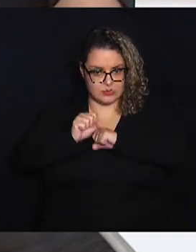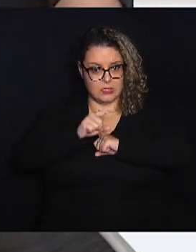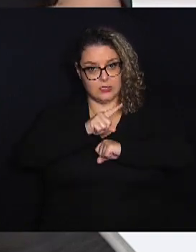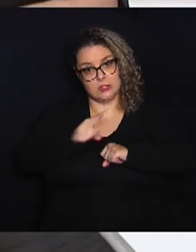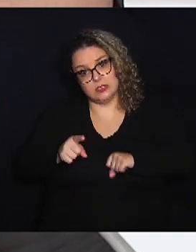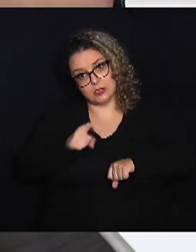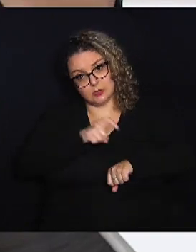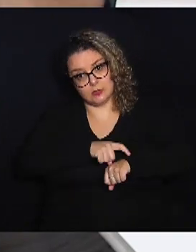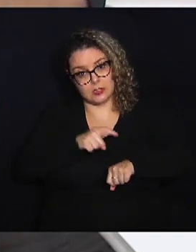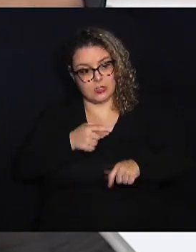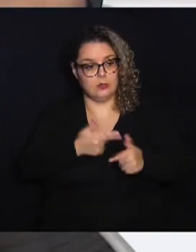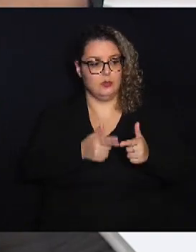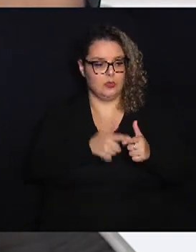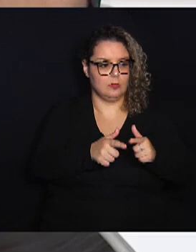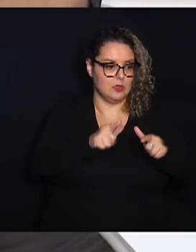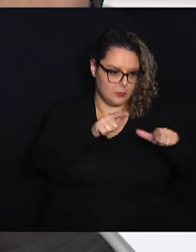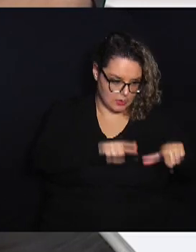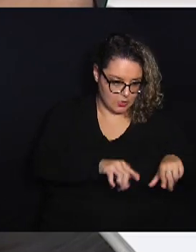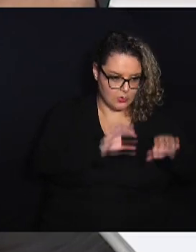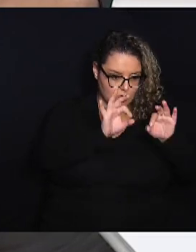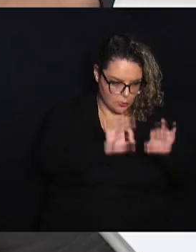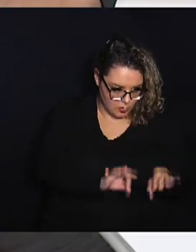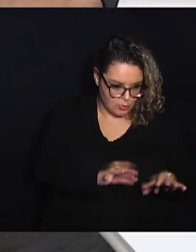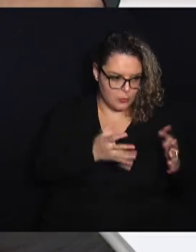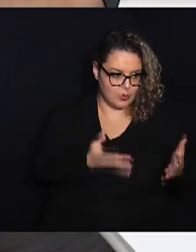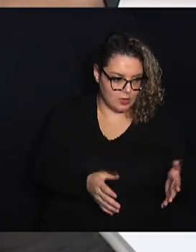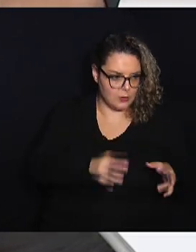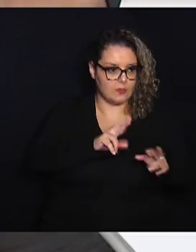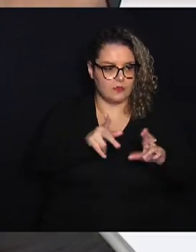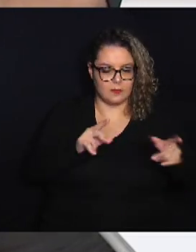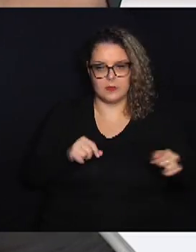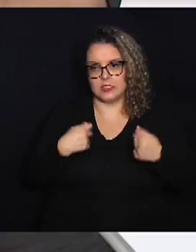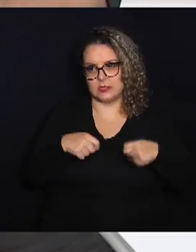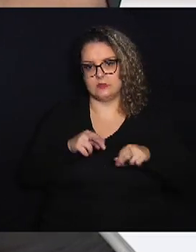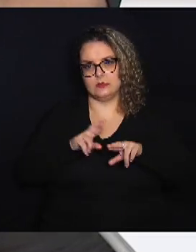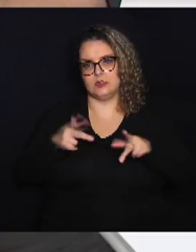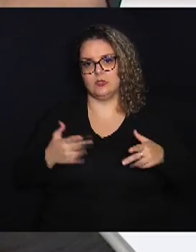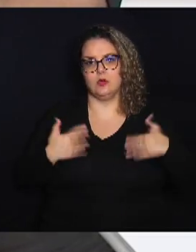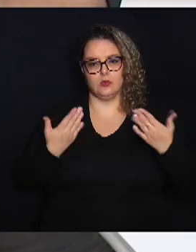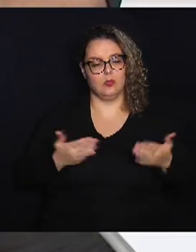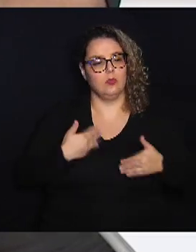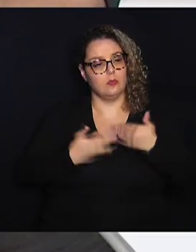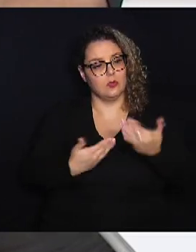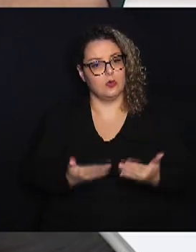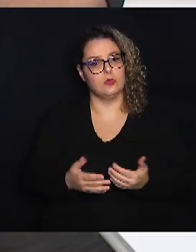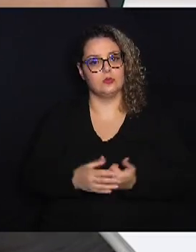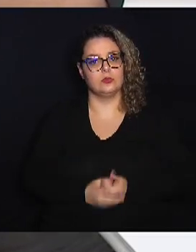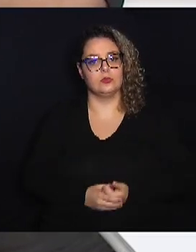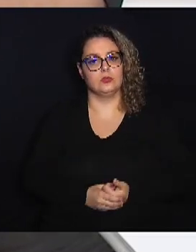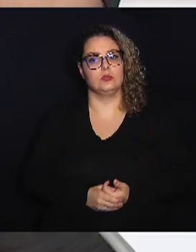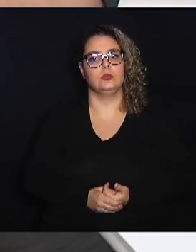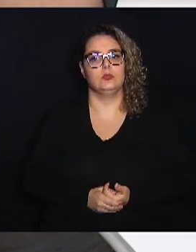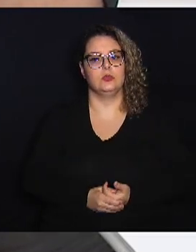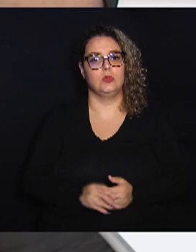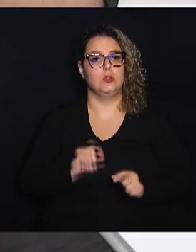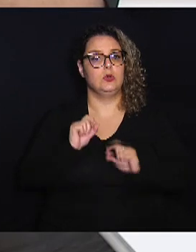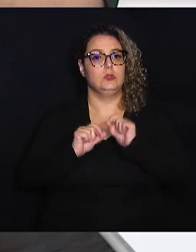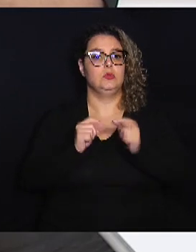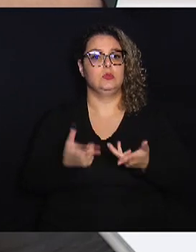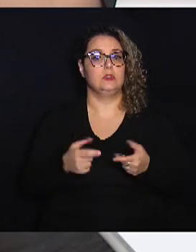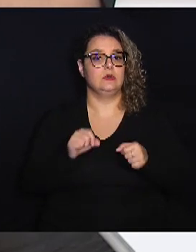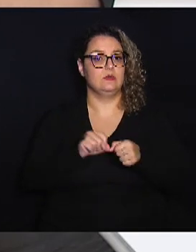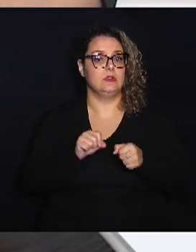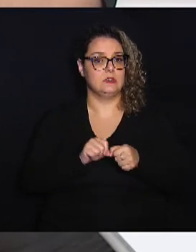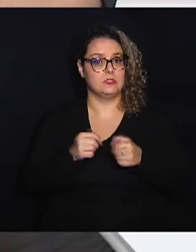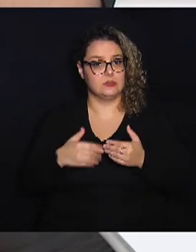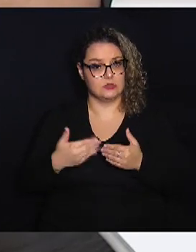situação pontual que você falou que tem que fazer essa diferenciação, qual é o próximo passo, o que deve ser feito a